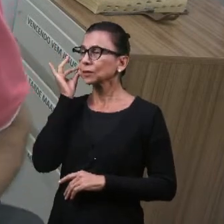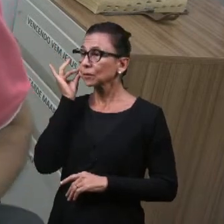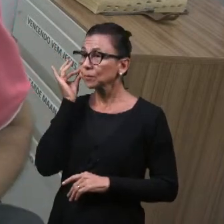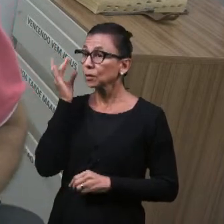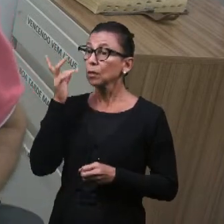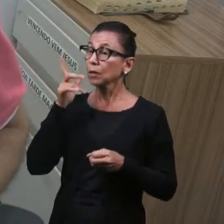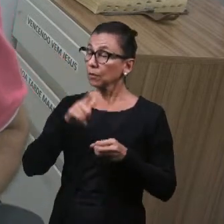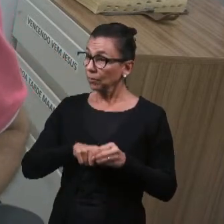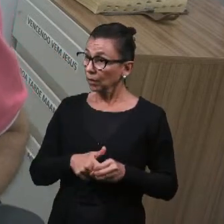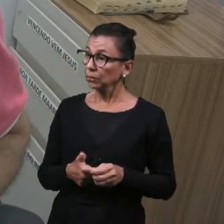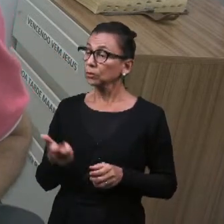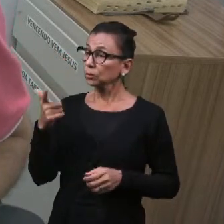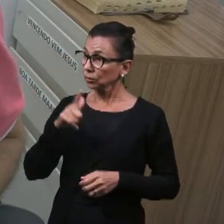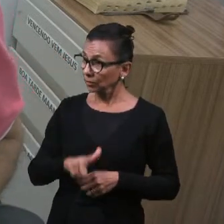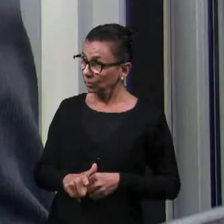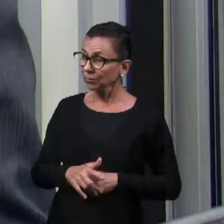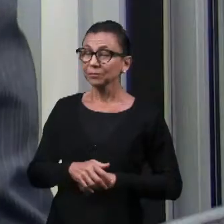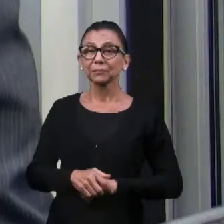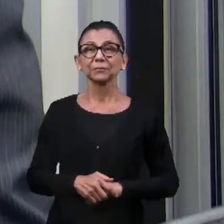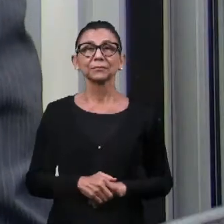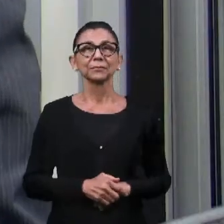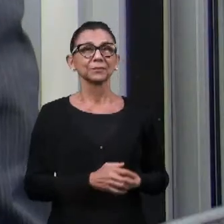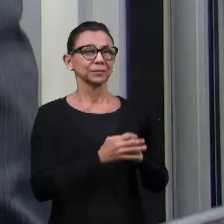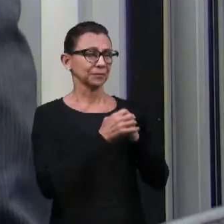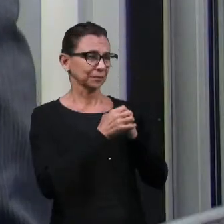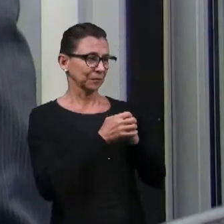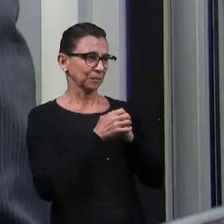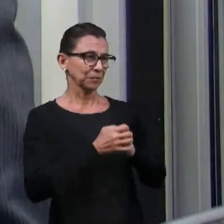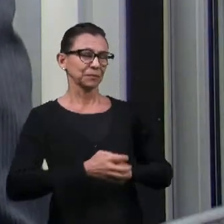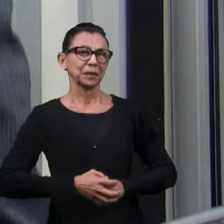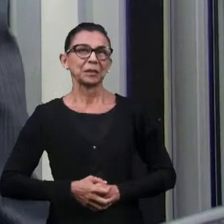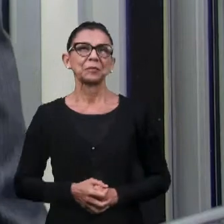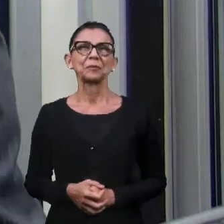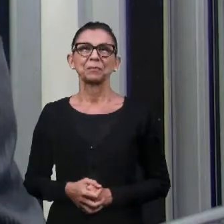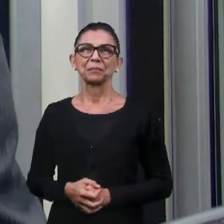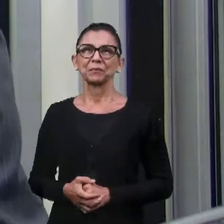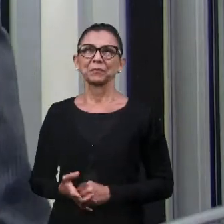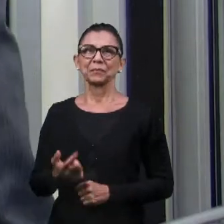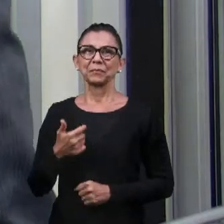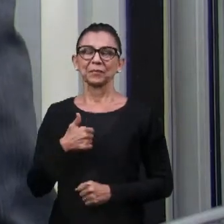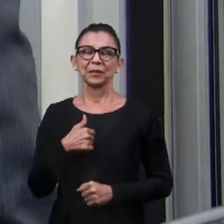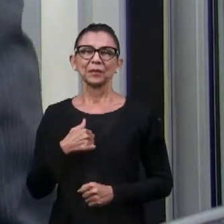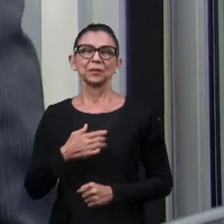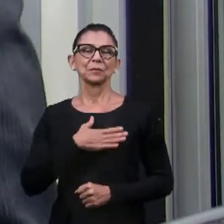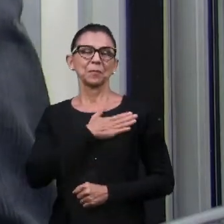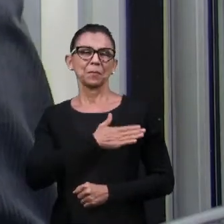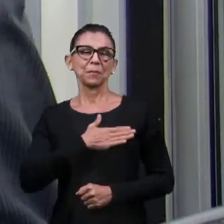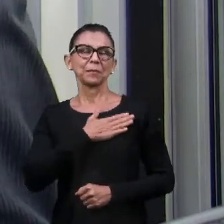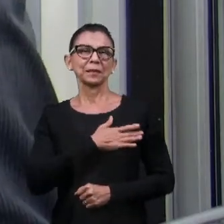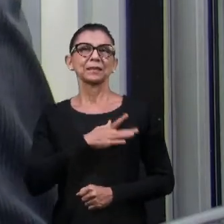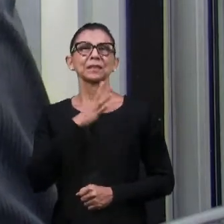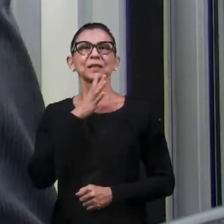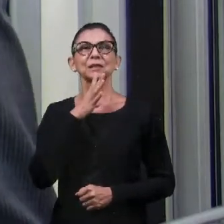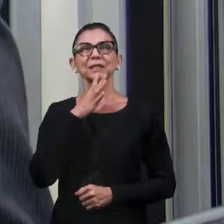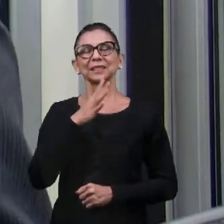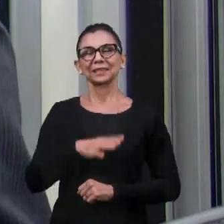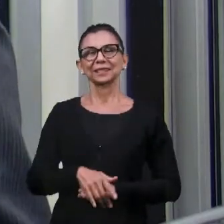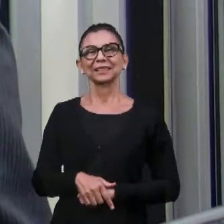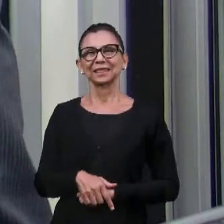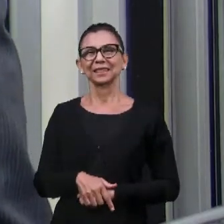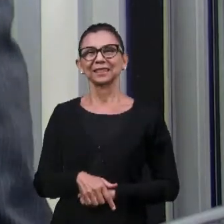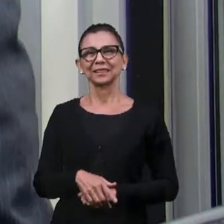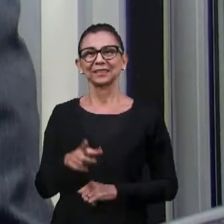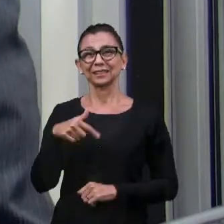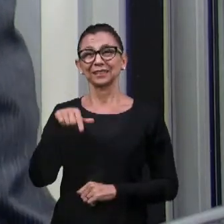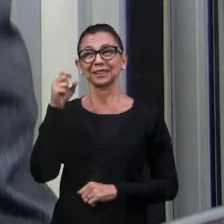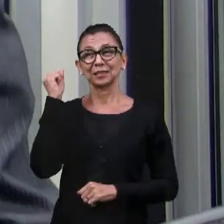estar aqui conosco aqui. Tá bom, pastor? Amém, Cláudio. Da mesma forma, satisfeito, feliz em conhecê-lo. Sempre nos acompanhamos, né, pelas